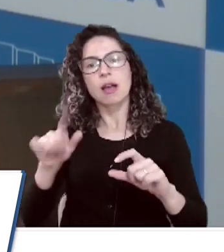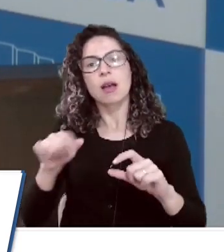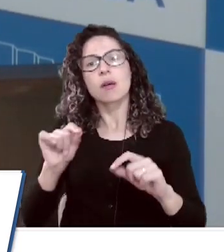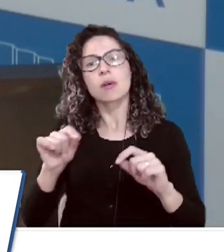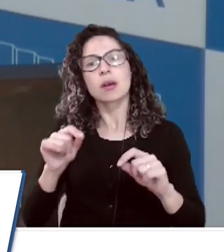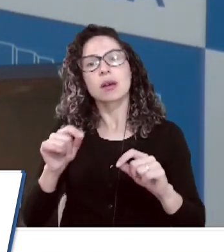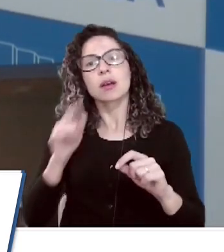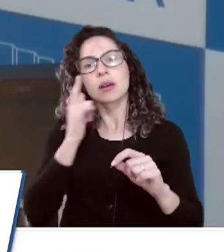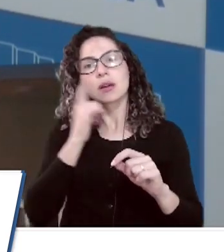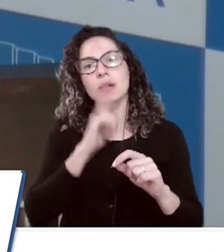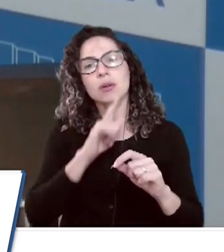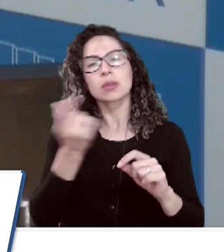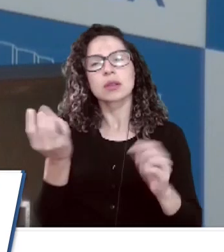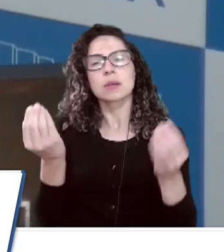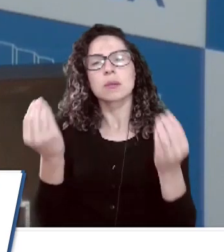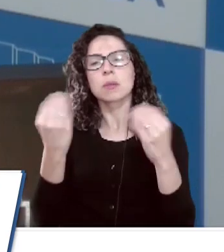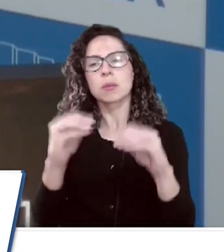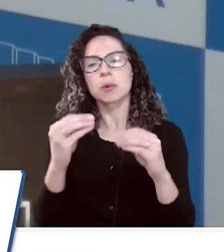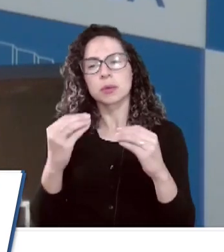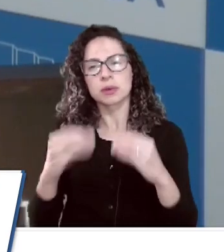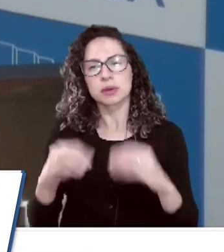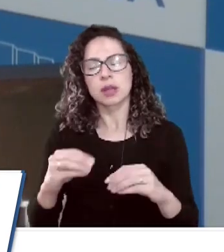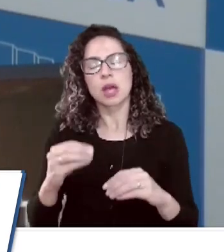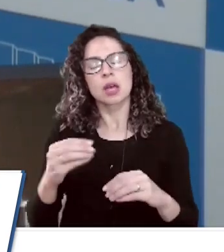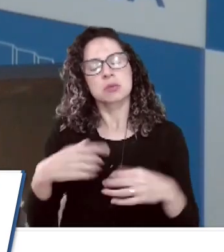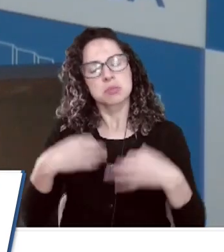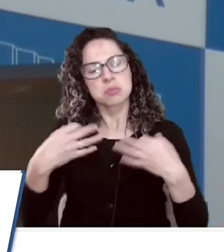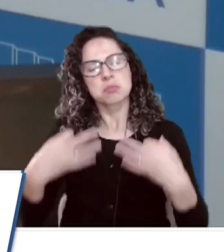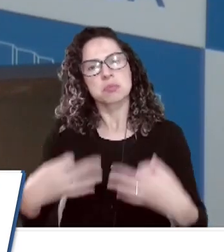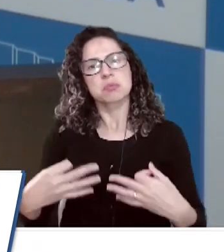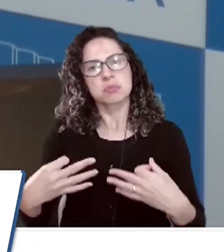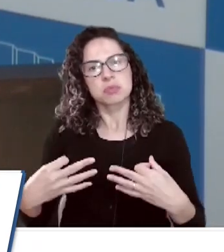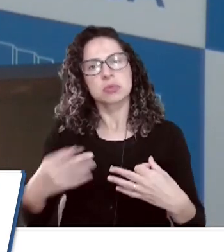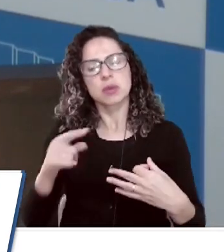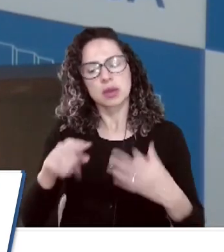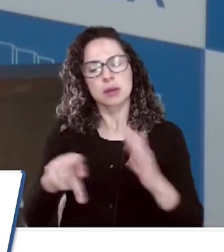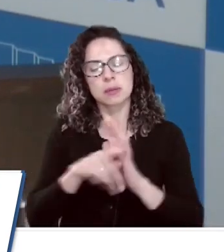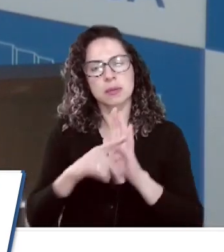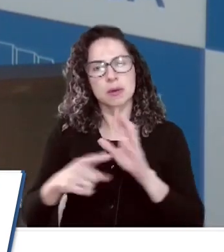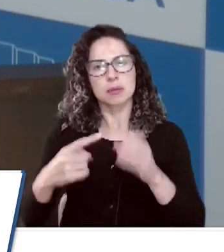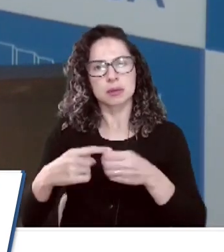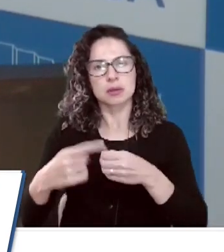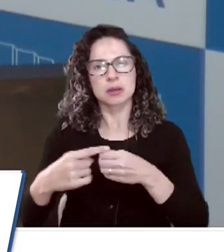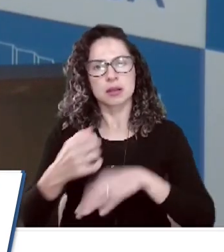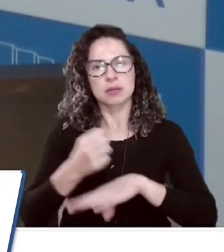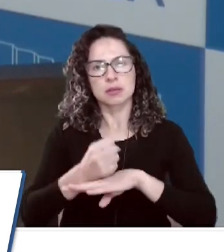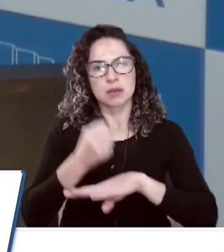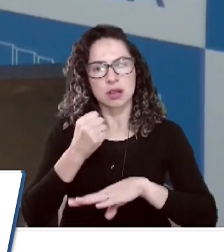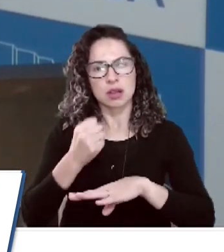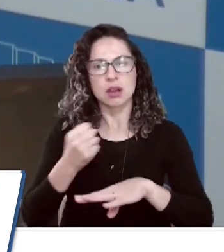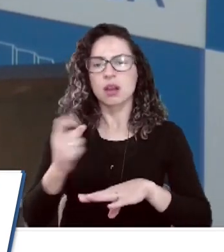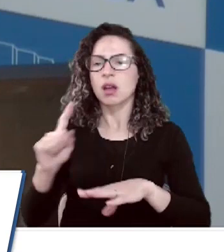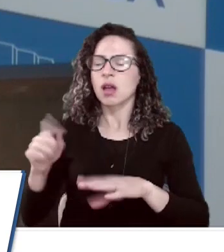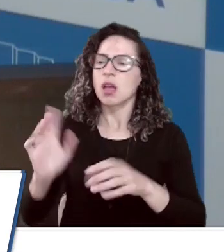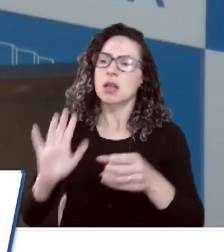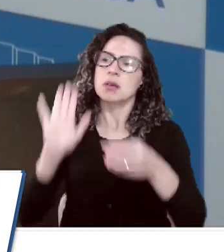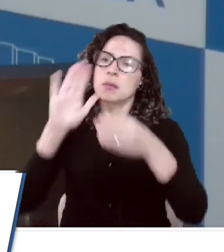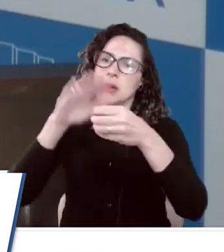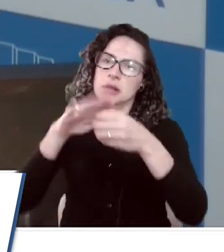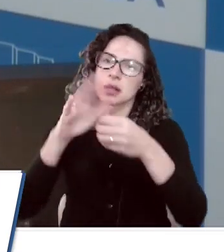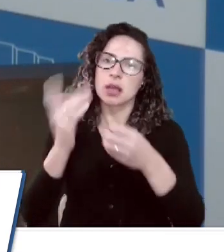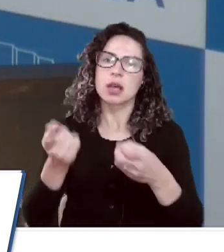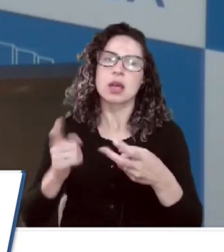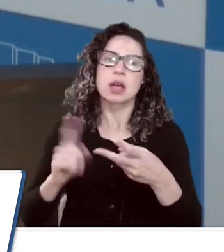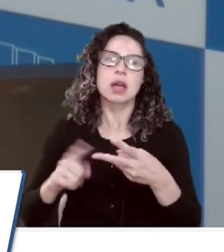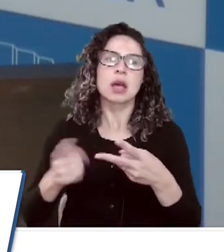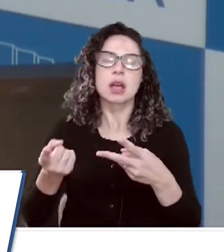postagens e de merecimentos da nossa cidade franca. seja do nosso basquete, seja da nossa, do nosso